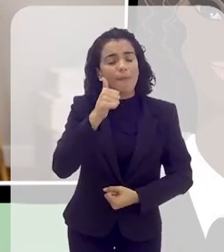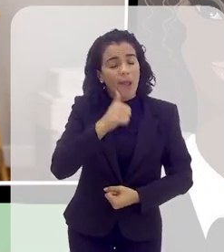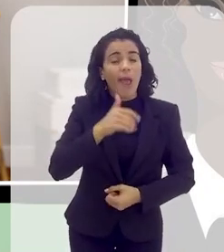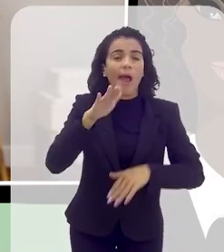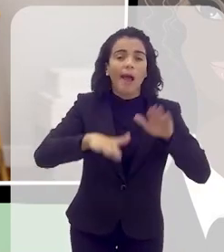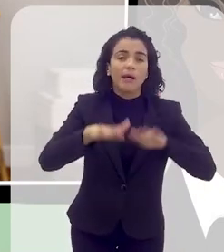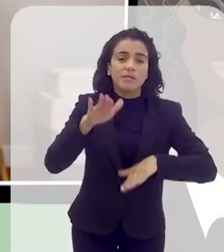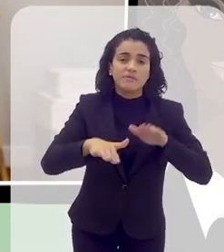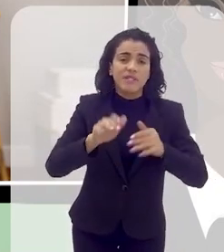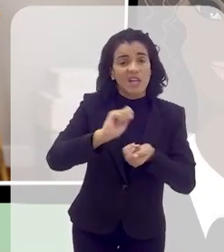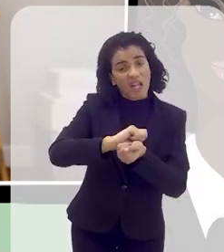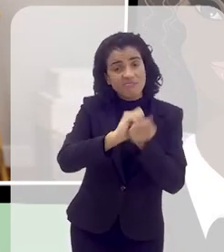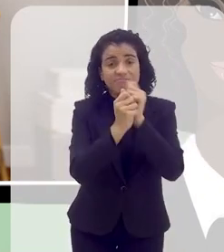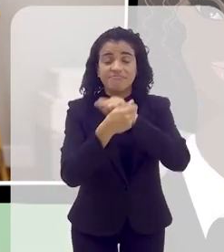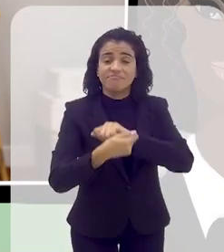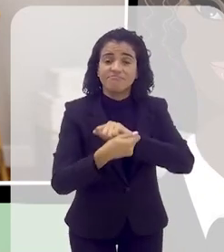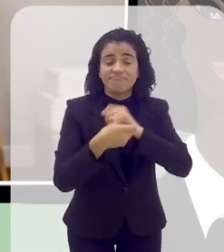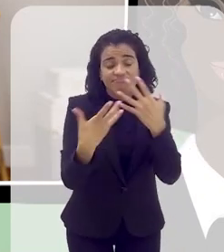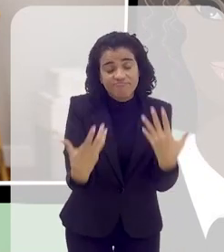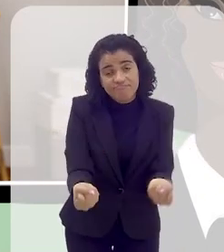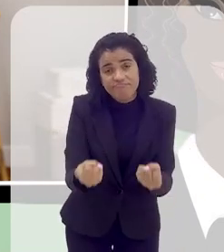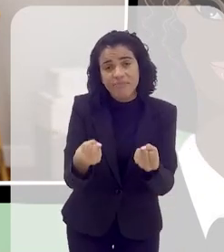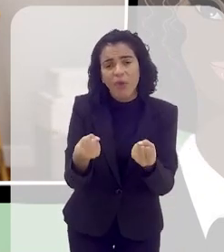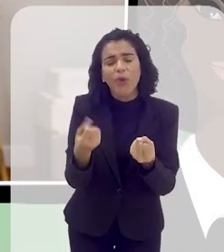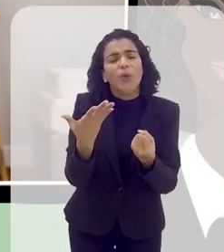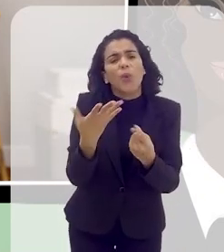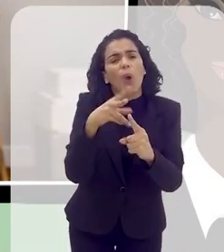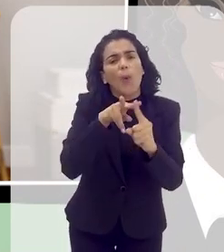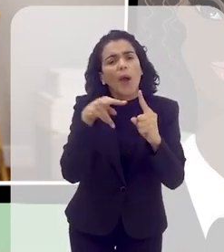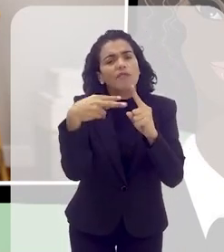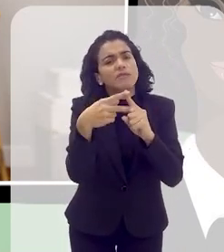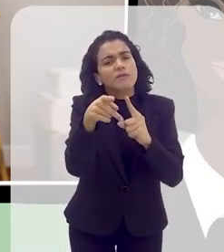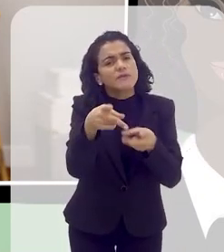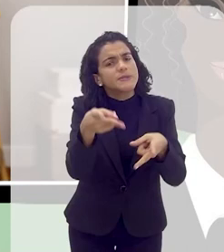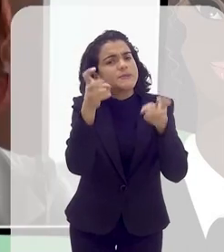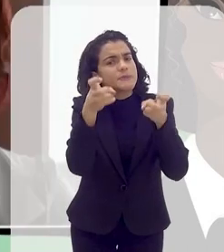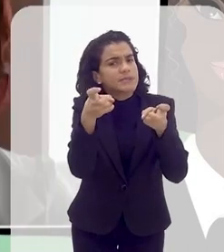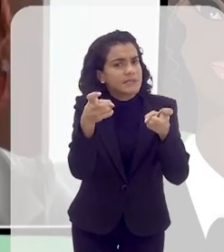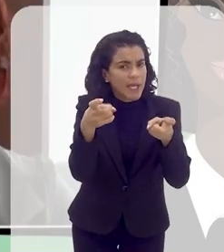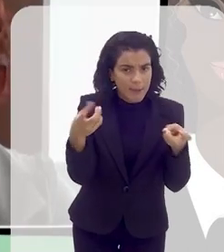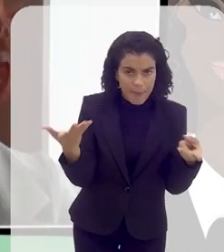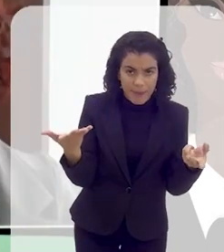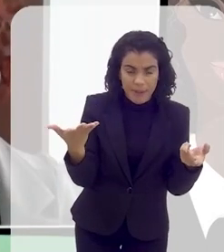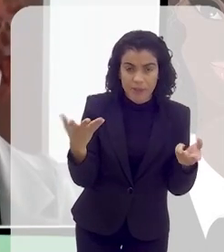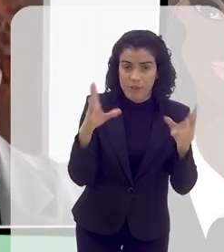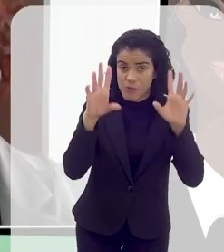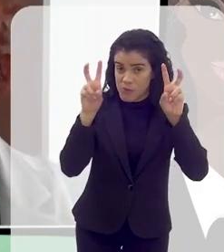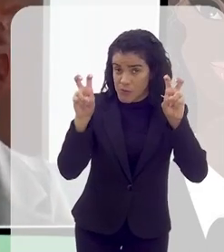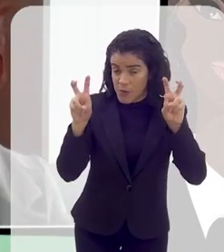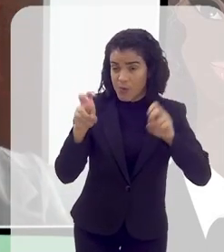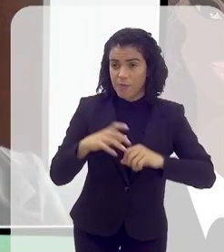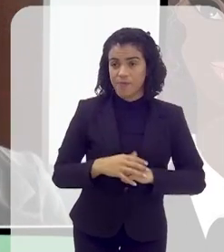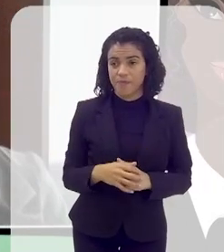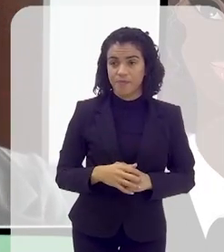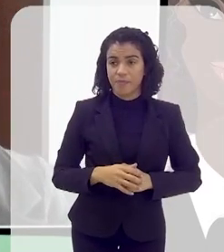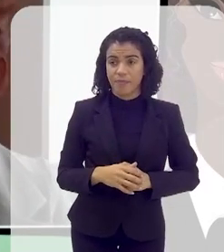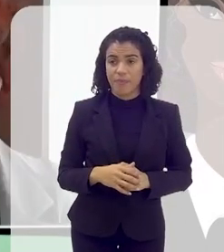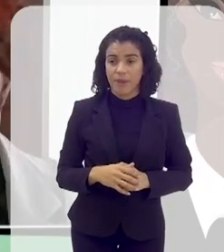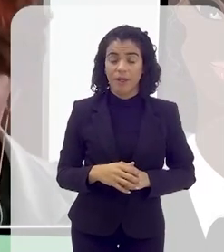desarmonizar o ambiente, ela acaba se anulando. Muitas vezes. Qual a visão que você tem, Denise, acerca